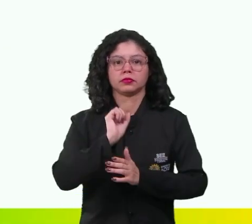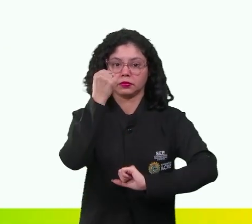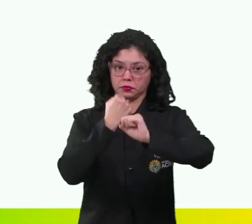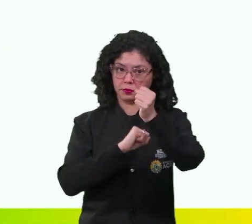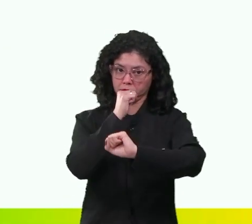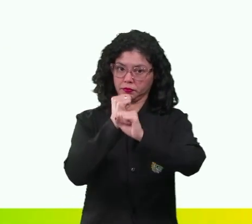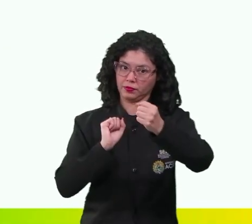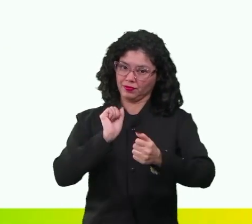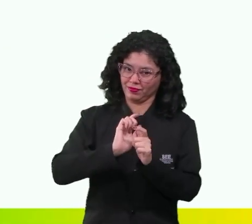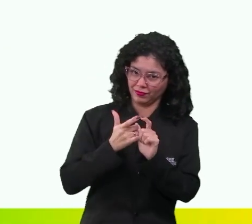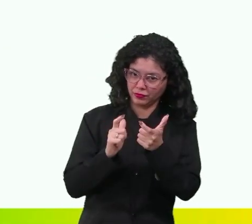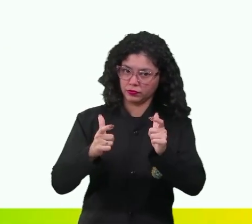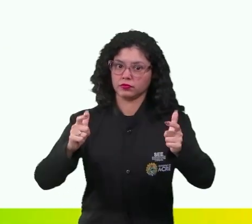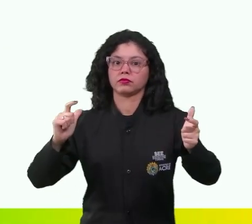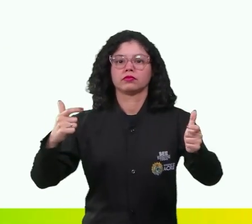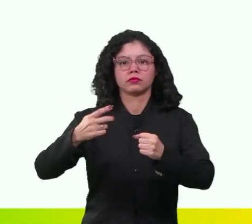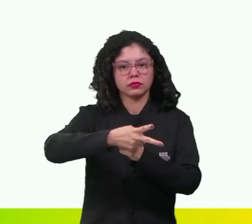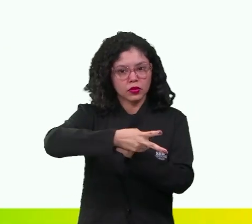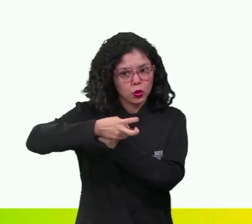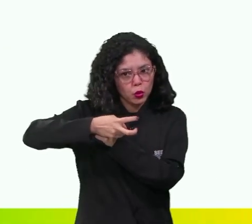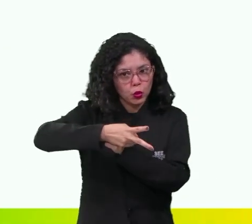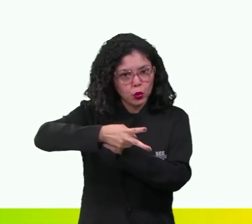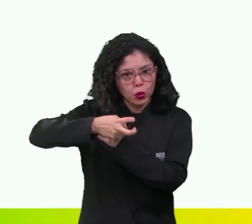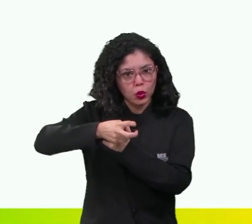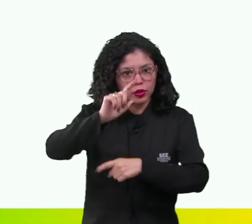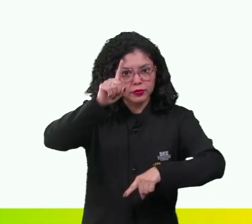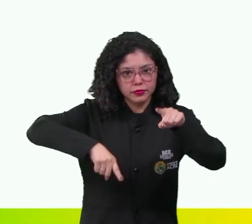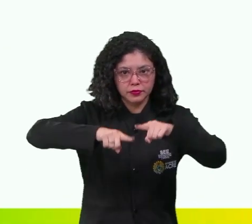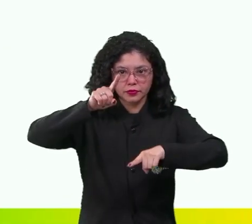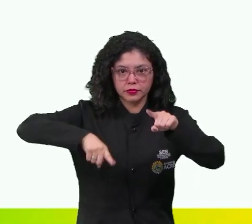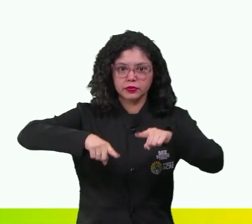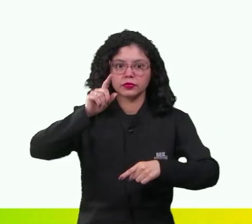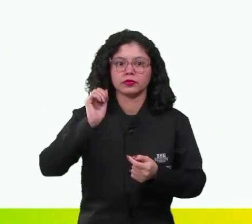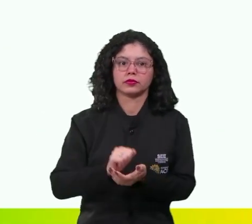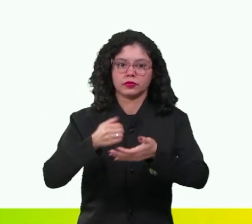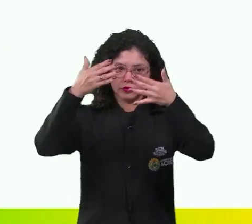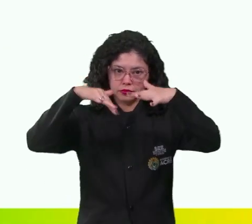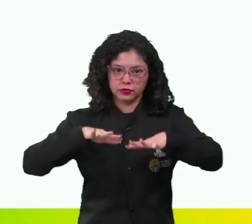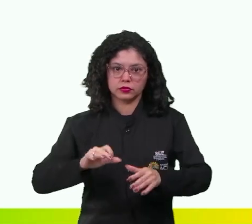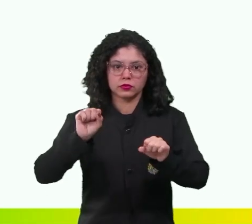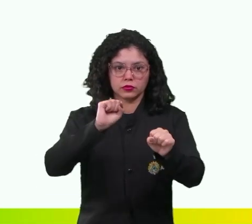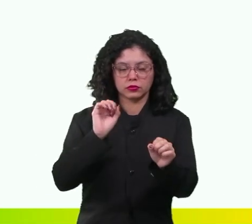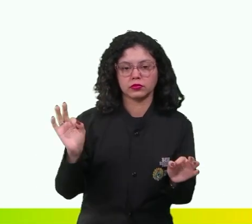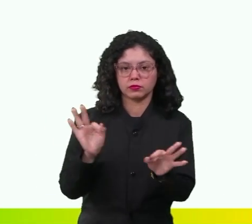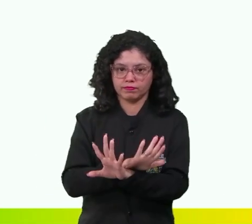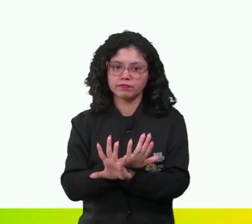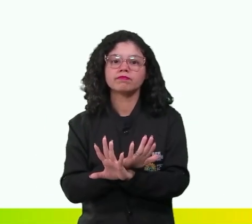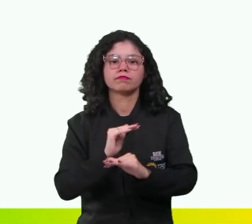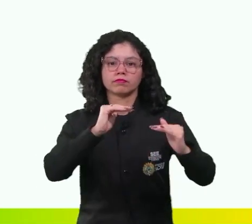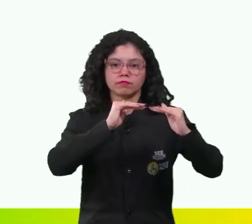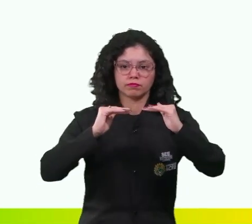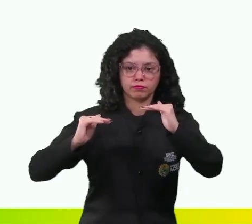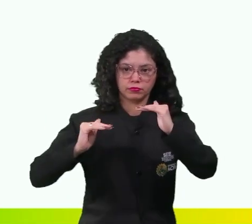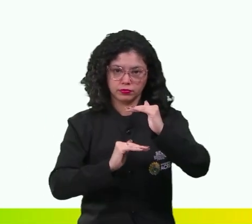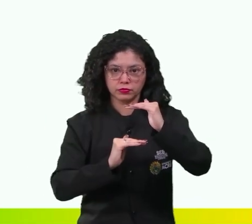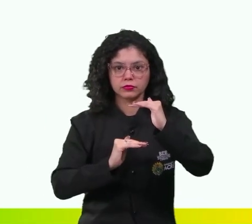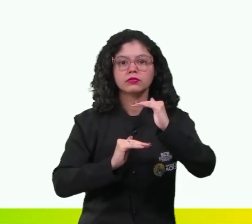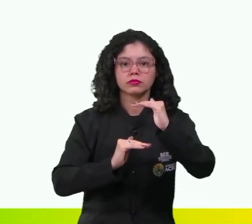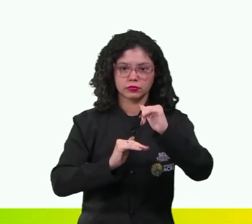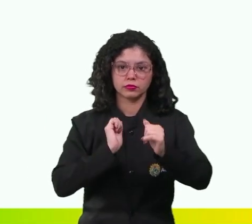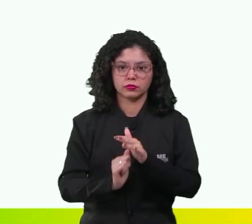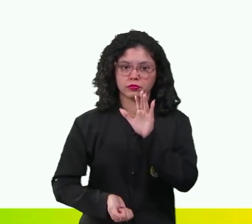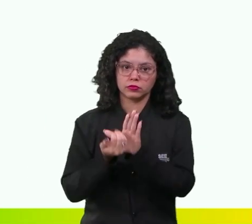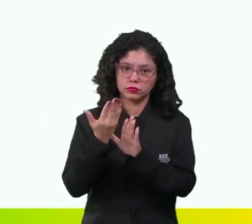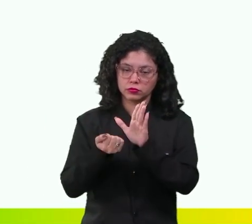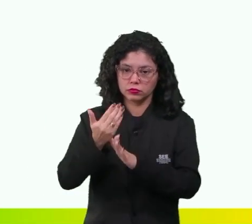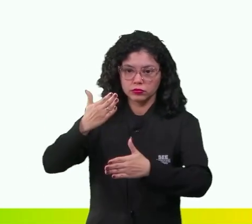indústria intensificou a exploração dos recursos naturais, rompendo o